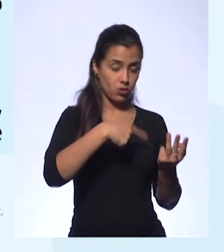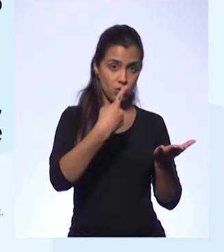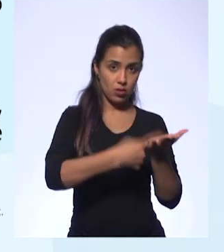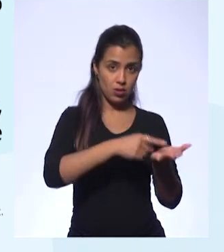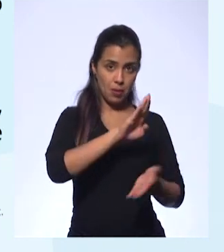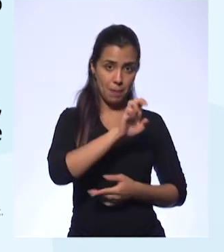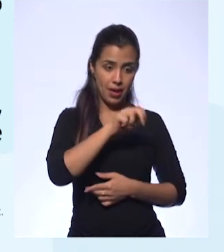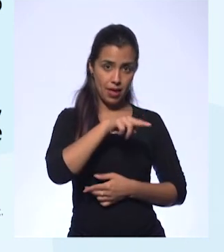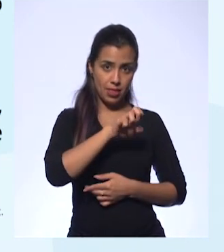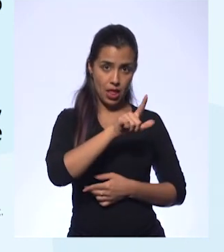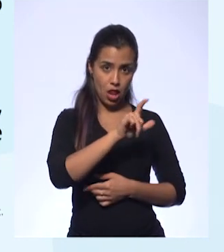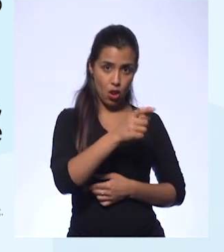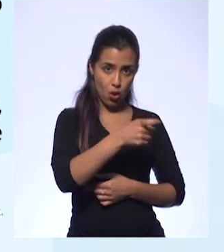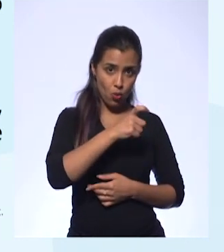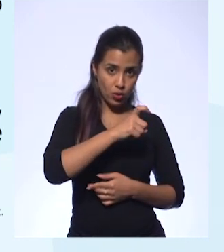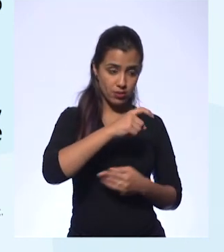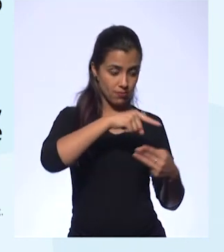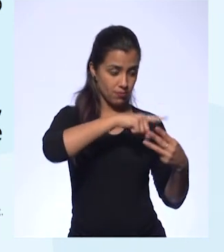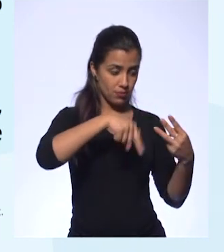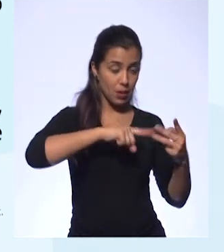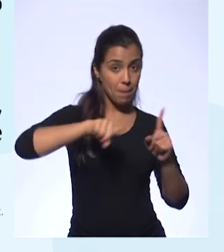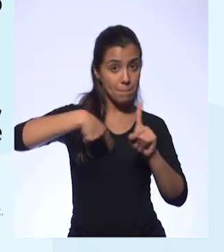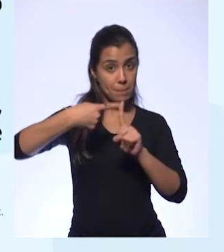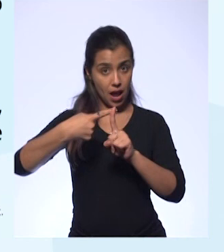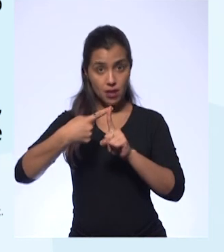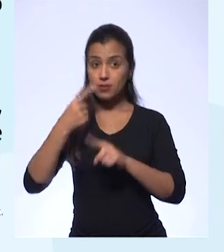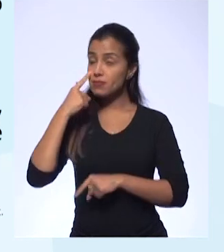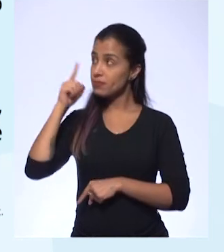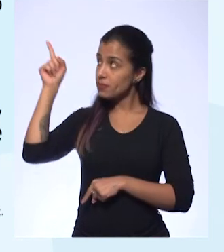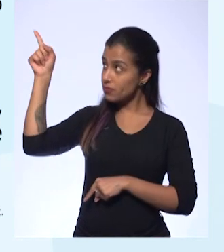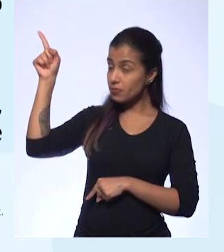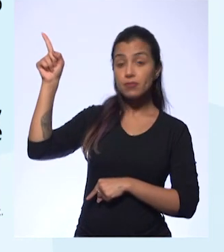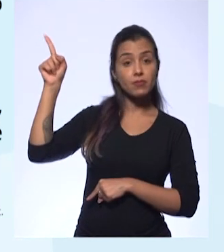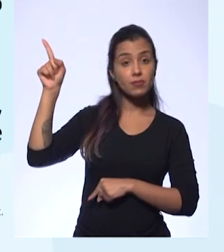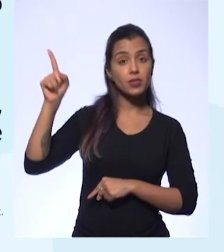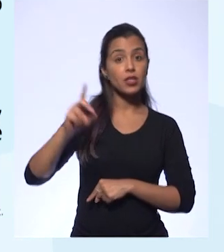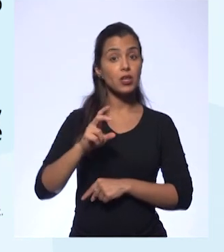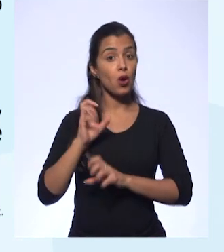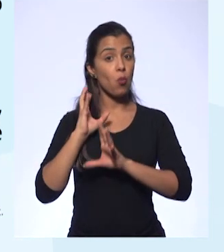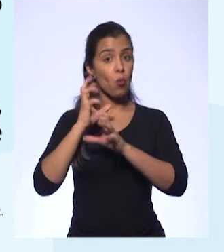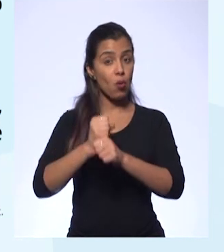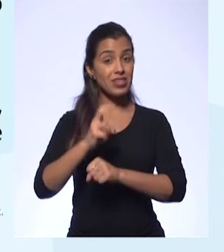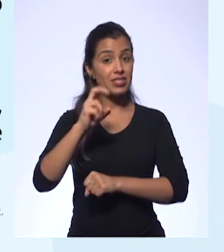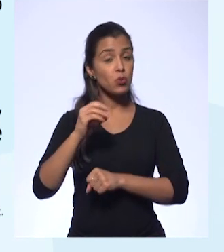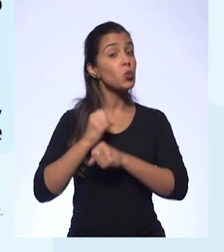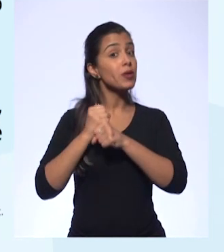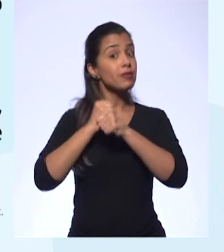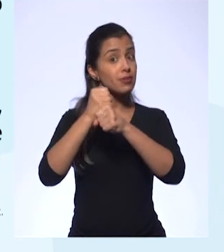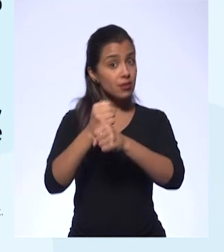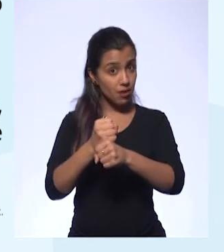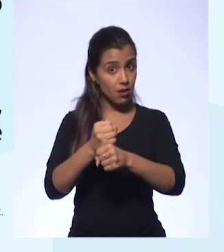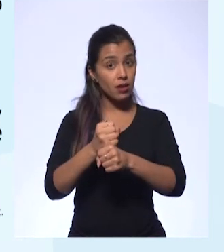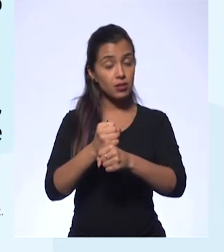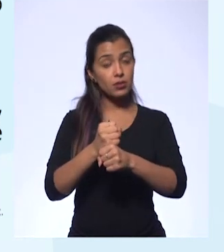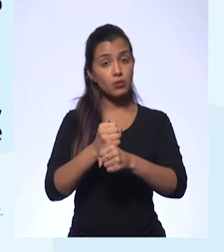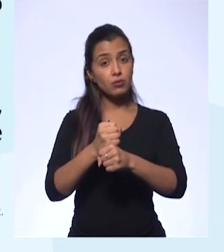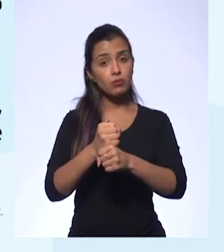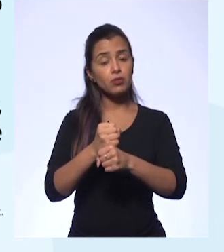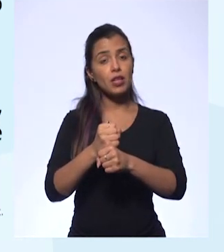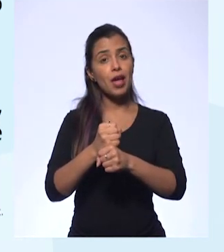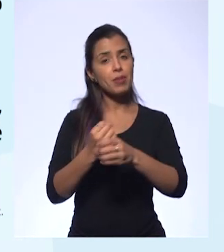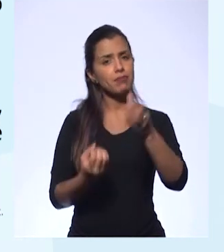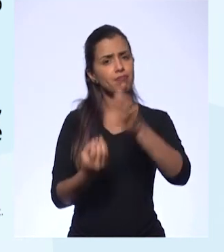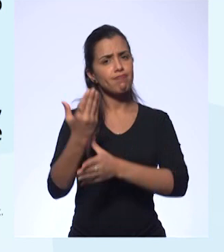os outros 3 países que foram citados. Concluído por um período de 50 anos, e em virtude de ter entrado em vigor em